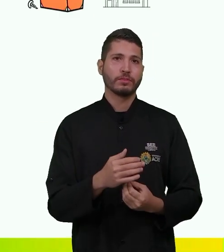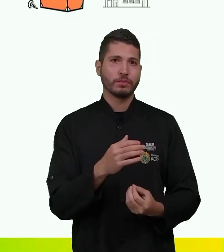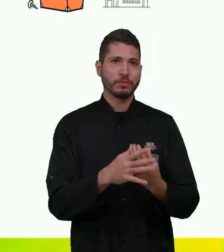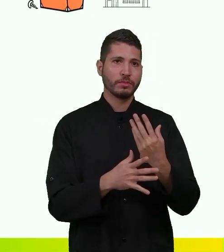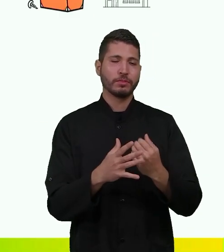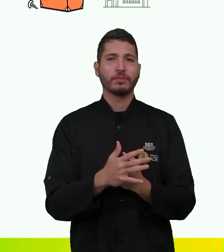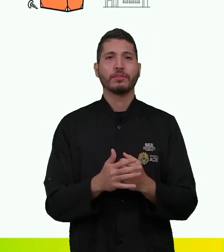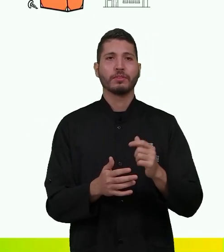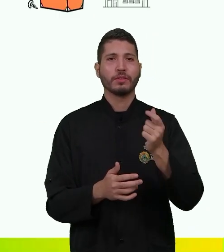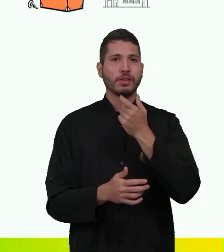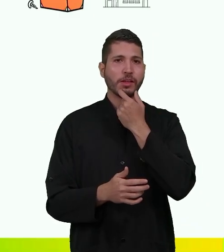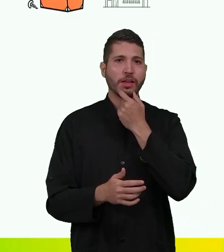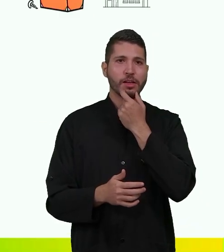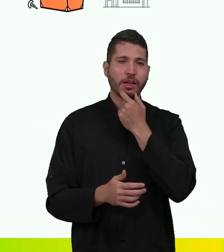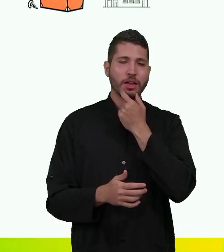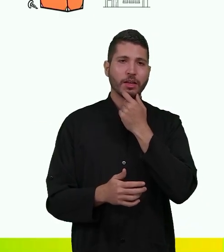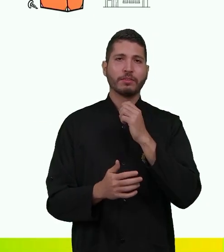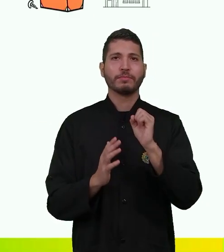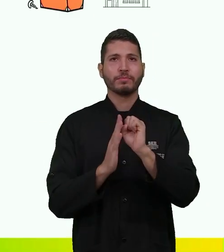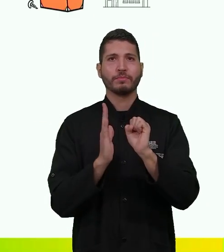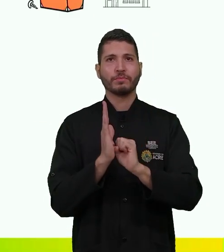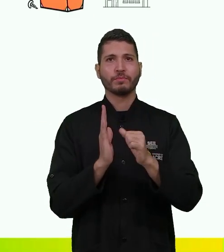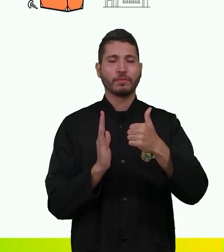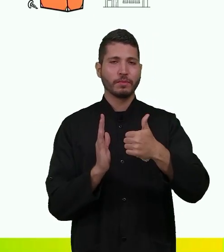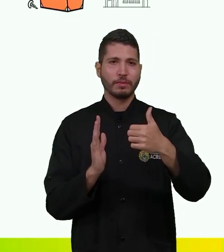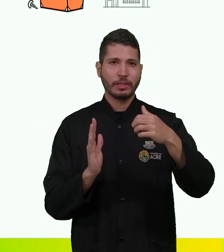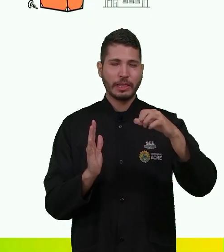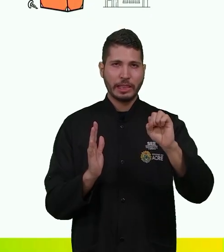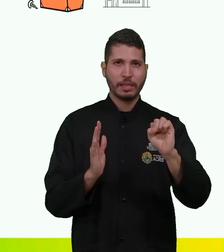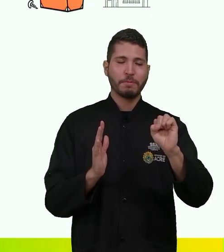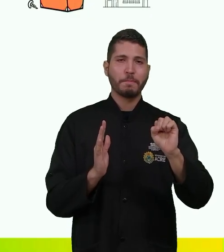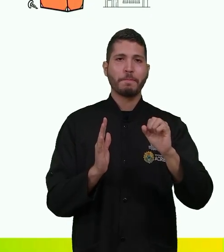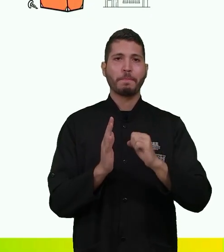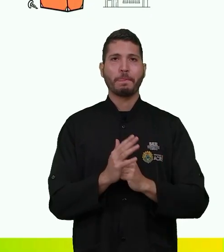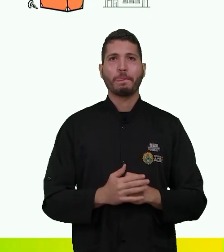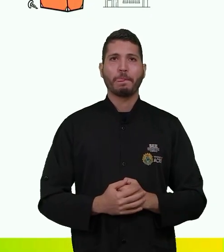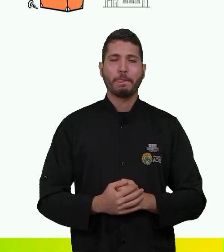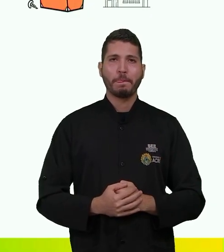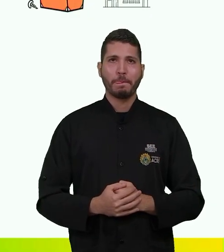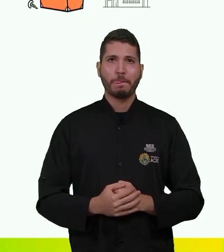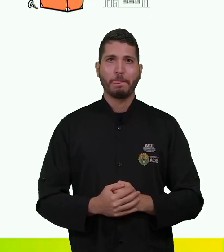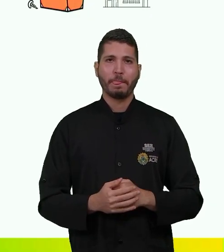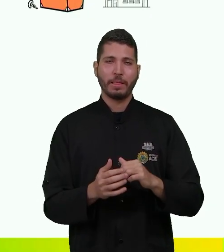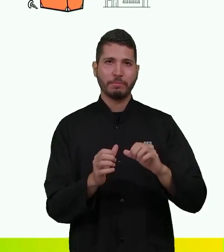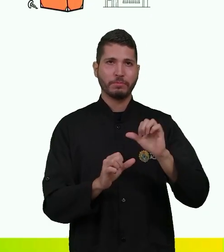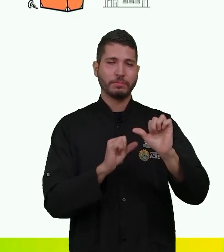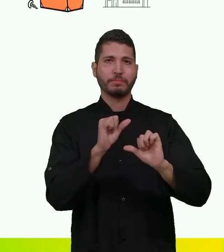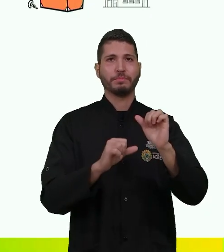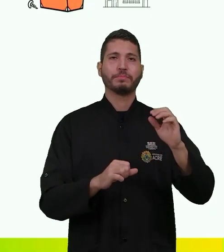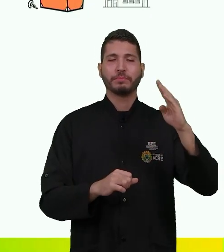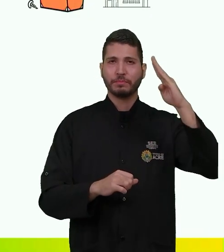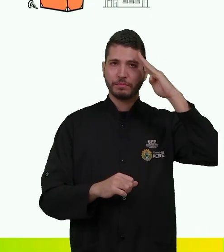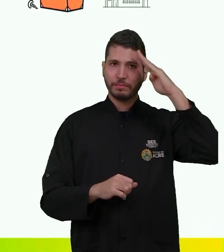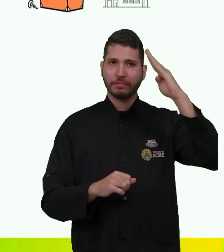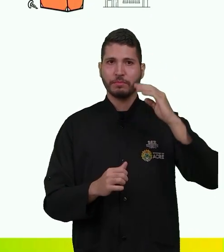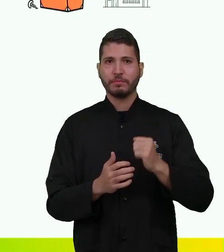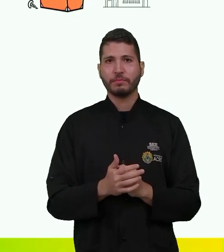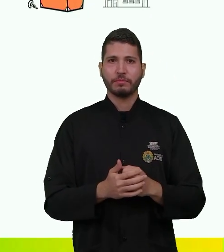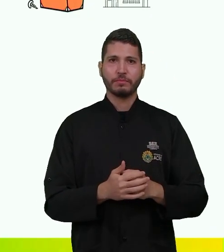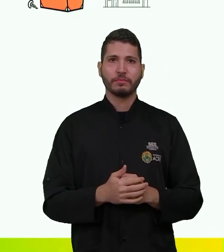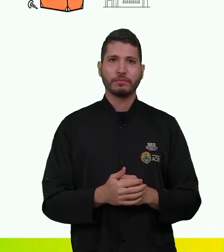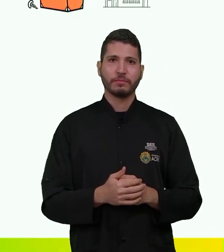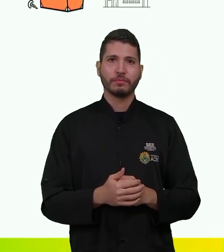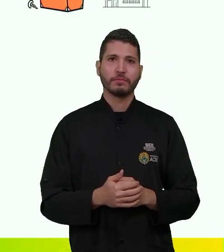no século XVIII, a principal mudança foi da manufatura para